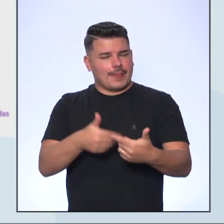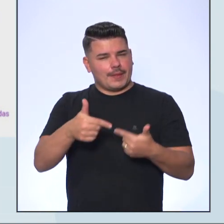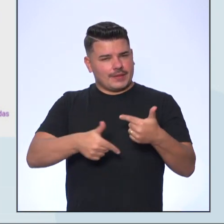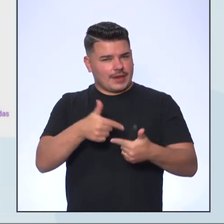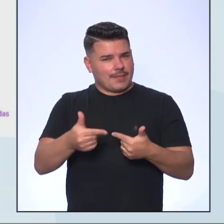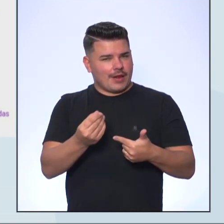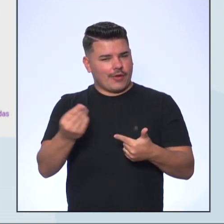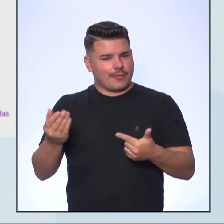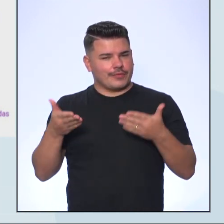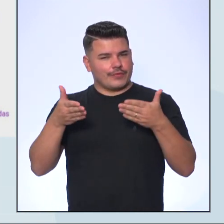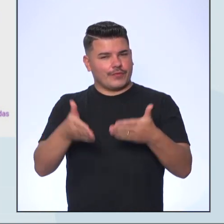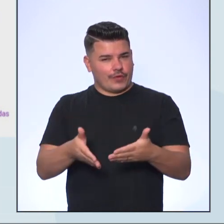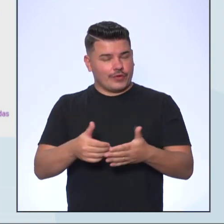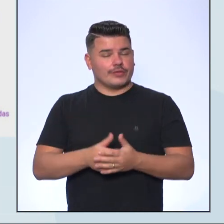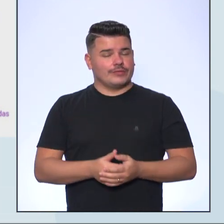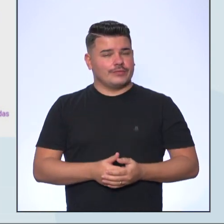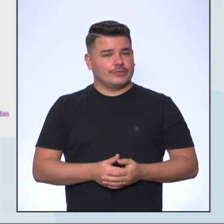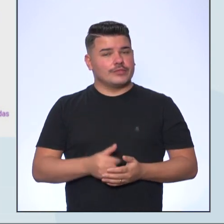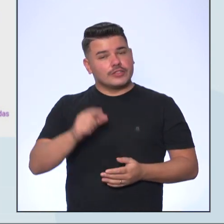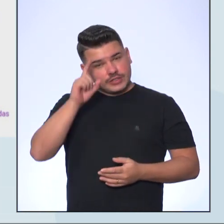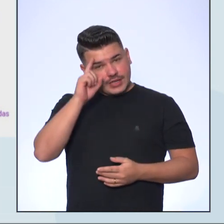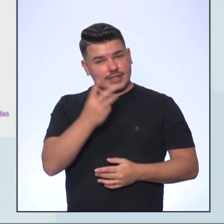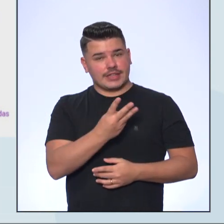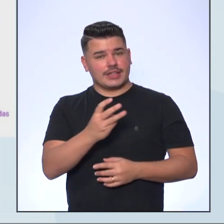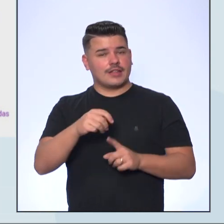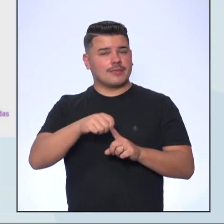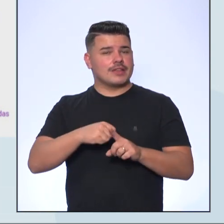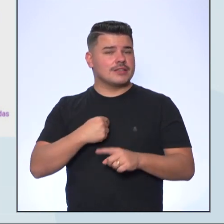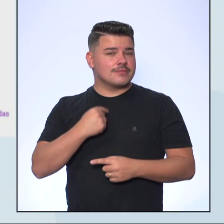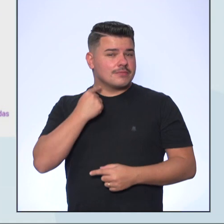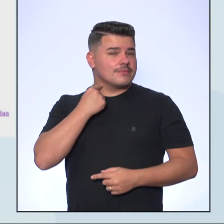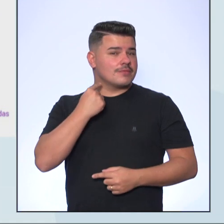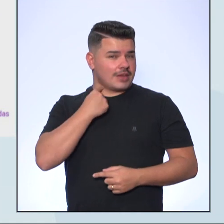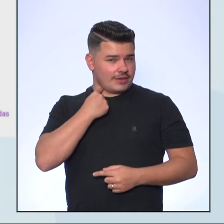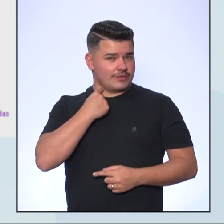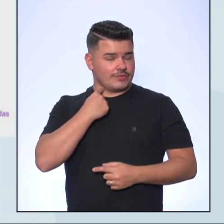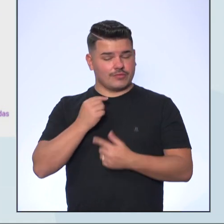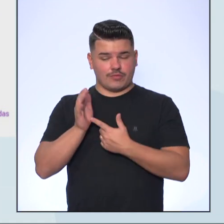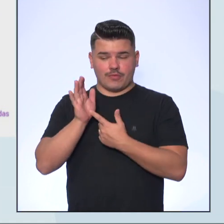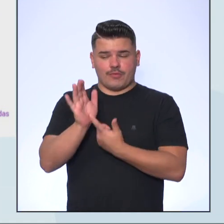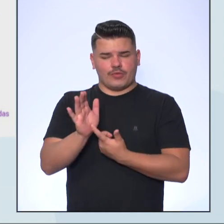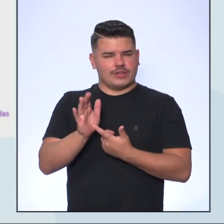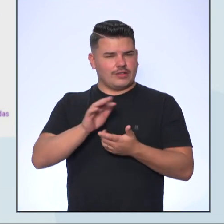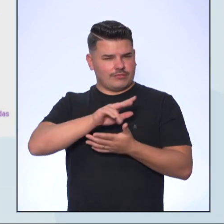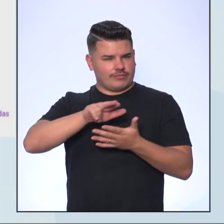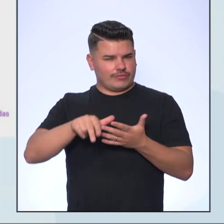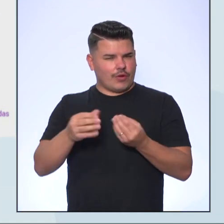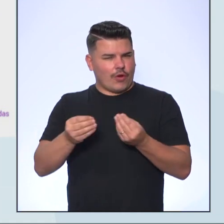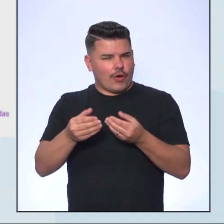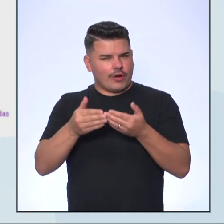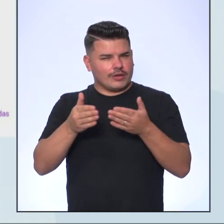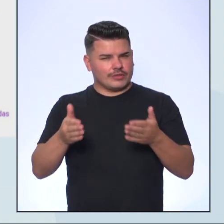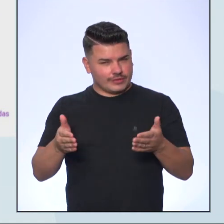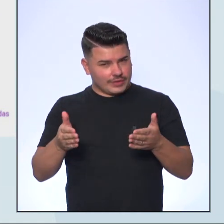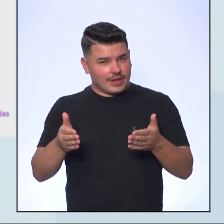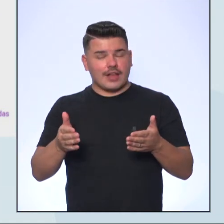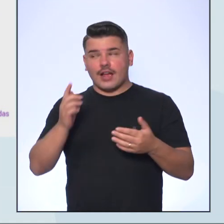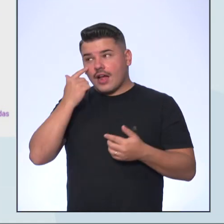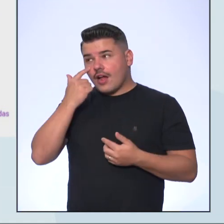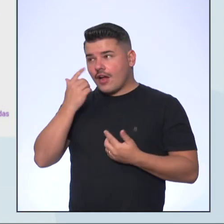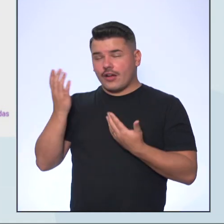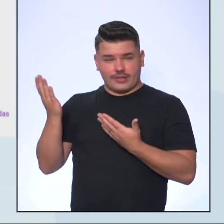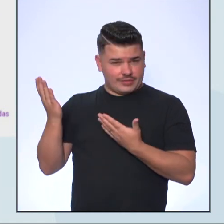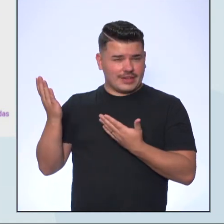maio, encontro virtual com as fadas madrinhas. 31 de maio, abertura do evento. Tá meio pequeno aí para vocês,